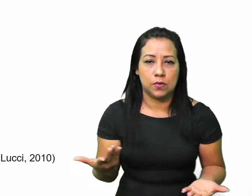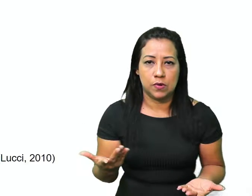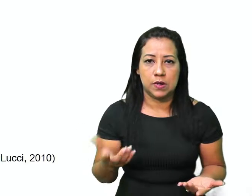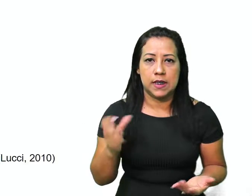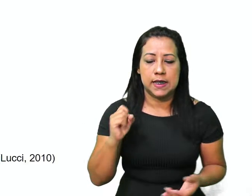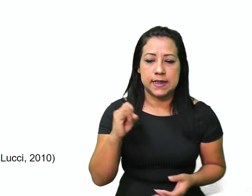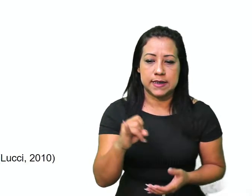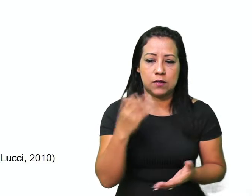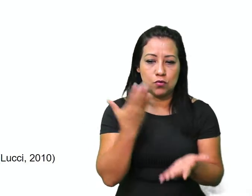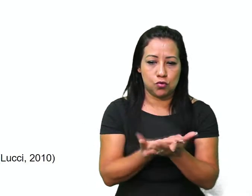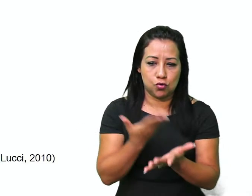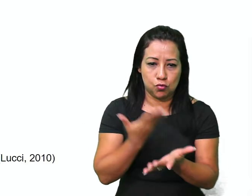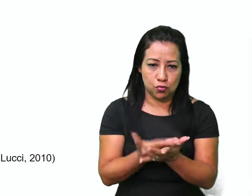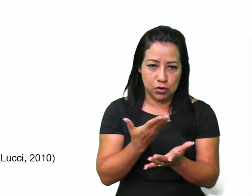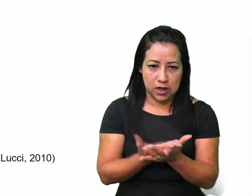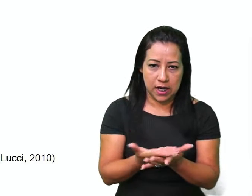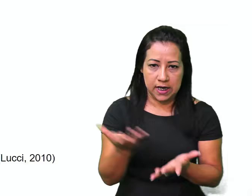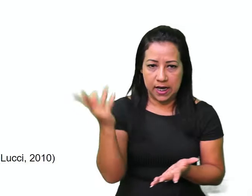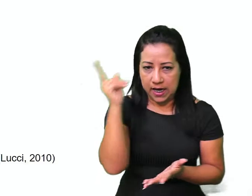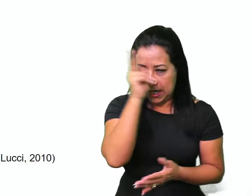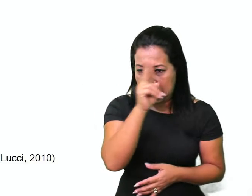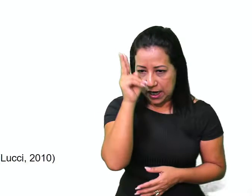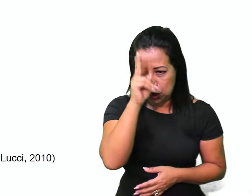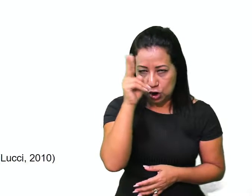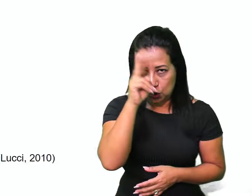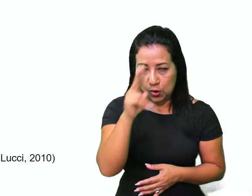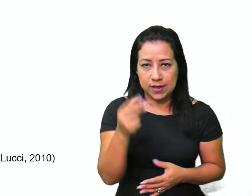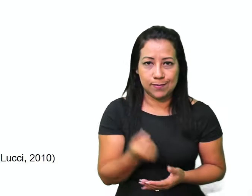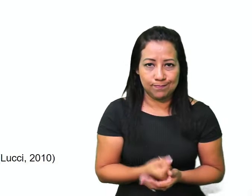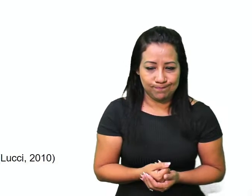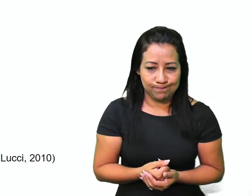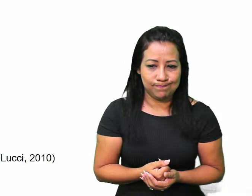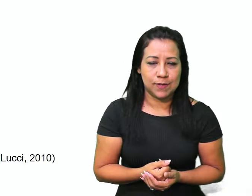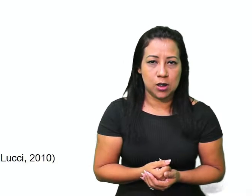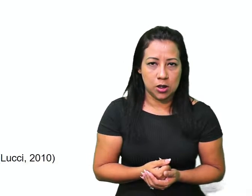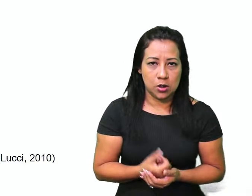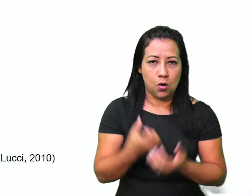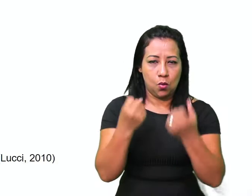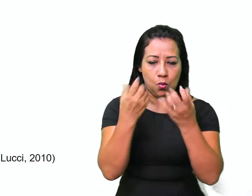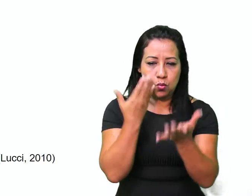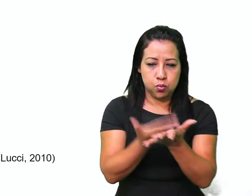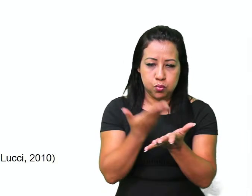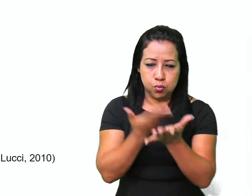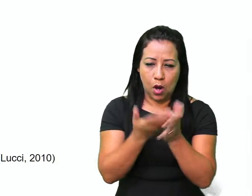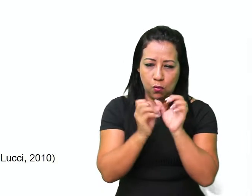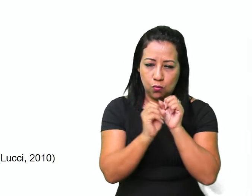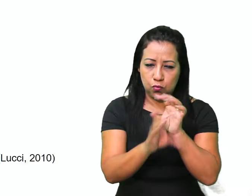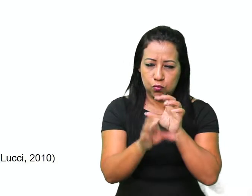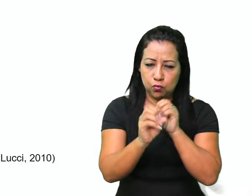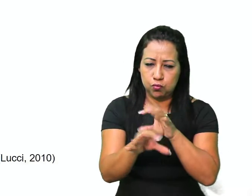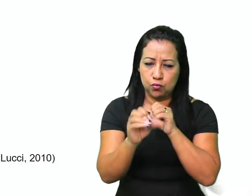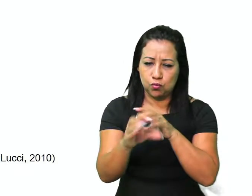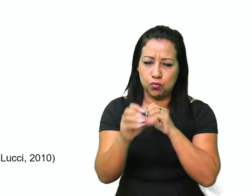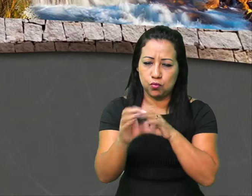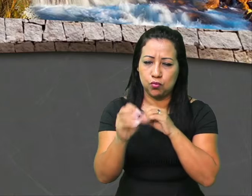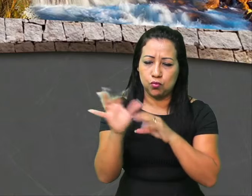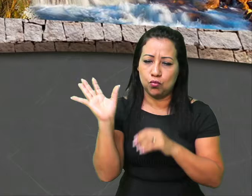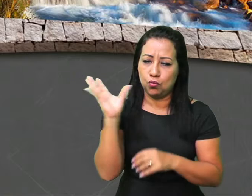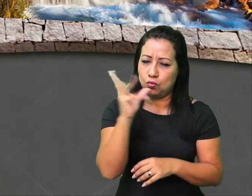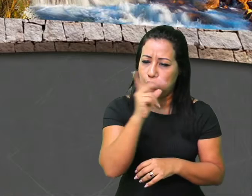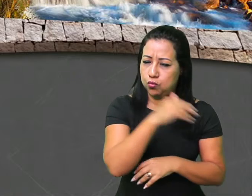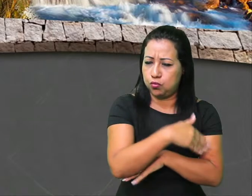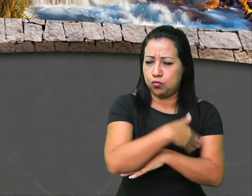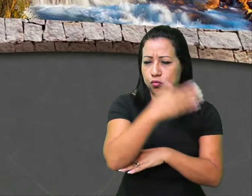ia ficarmos aula e aulas observando isso aí. Mas essa é uma responsabilidade, por isso que você fala humanas,